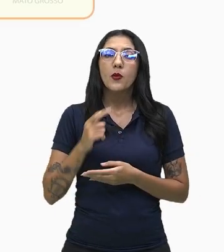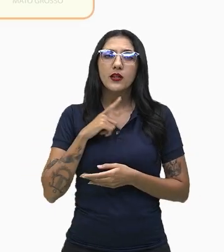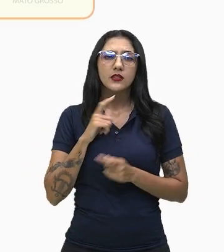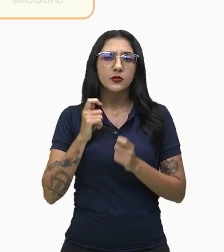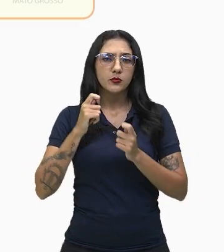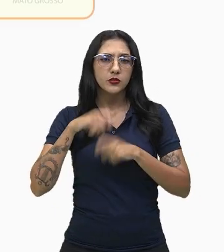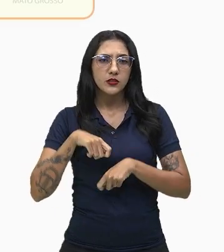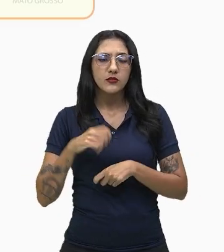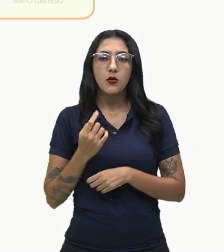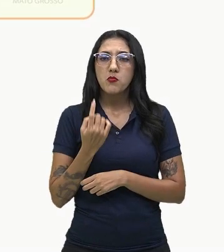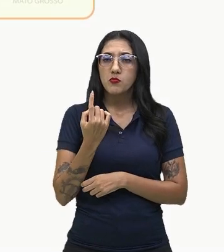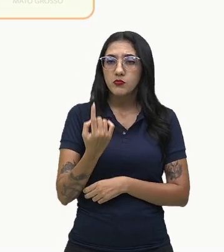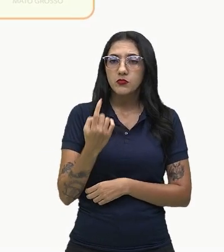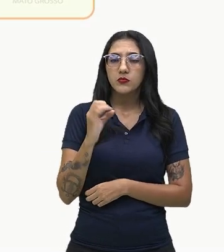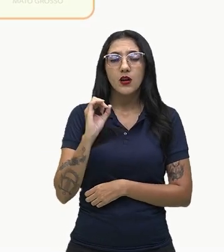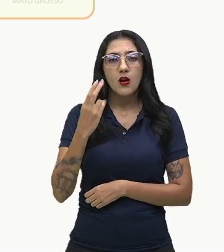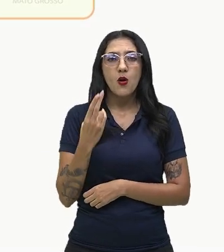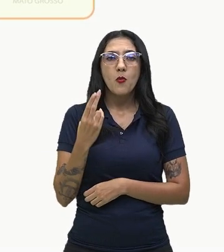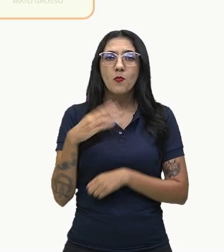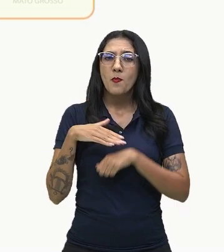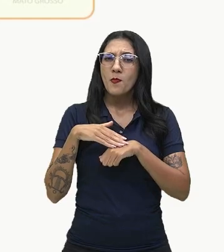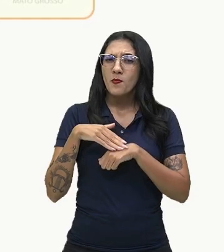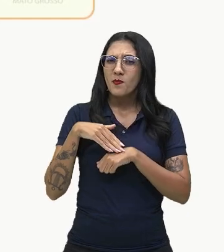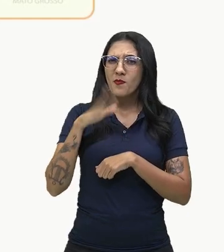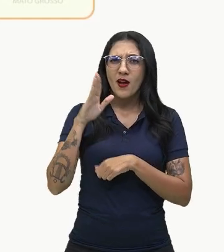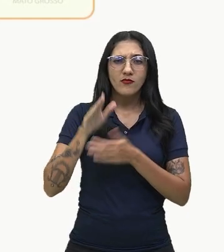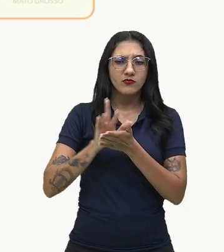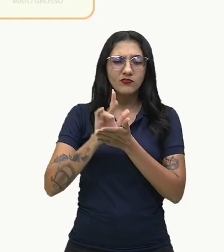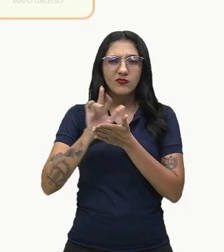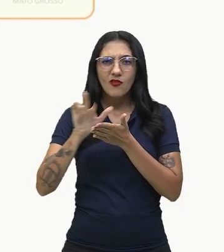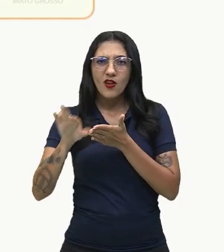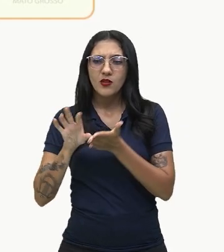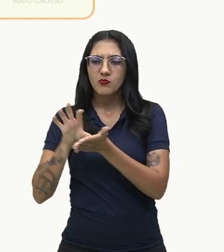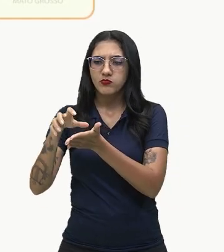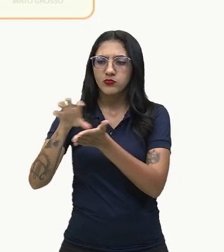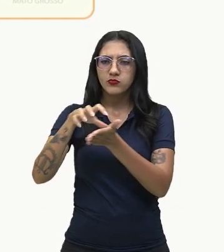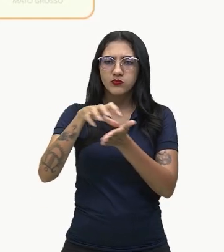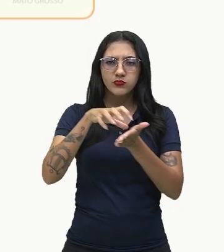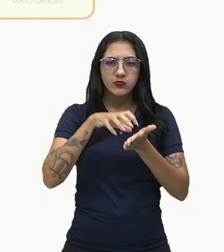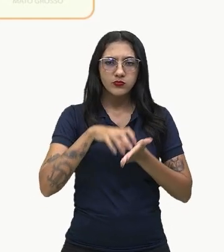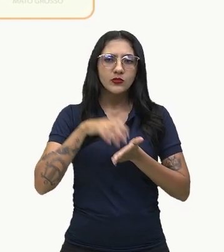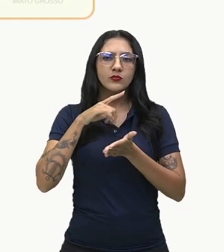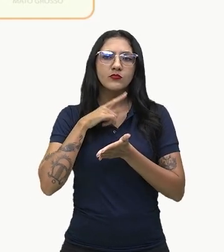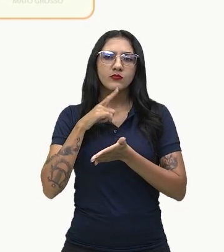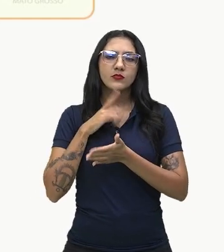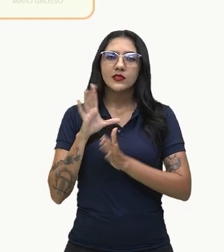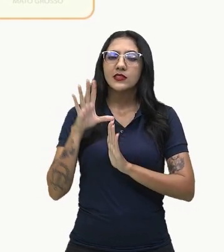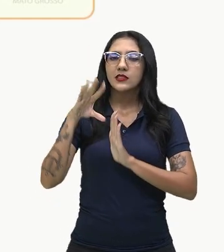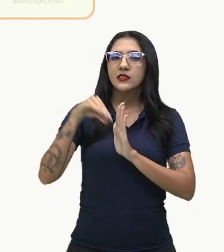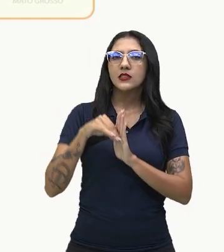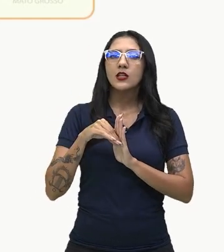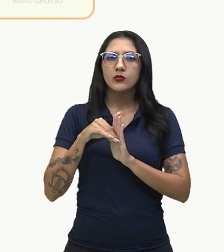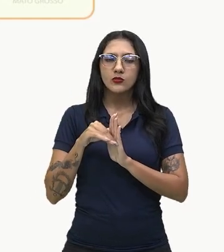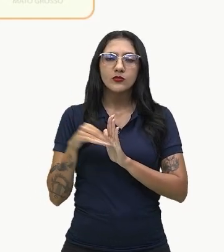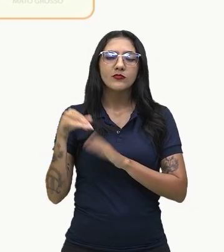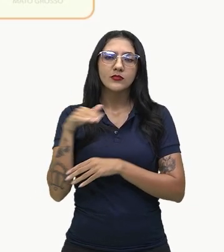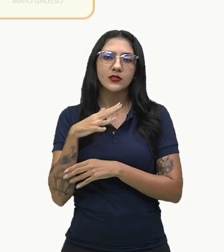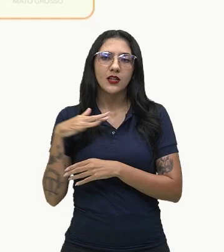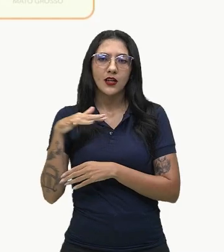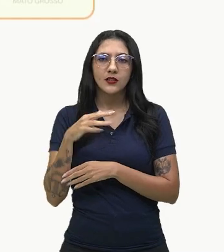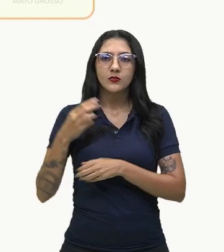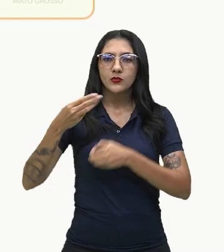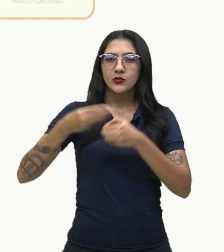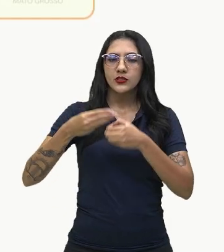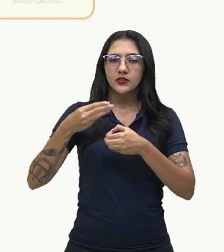composto aqui por um ou por vários distritos que vão estar inseridos onde? Dentro